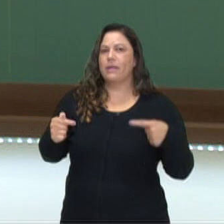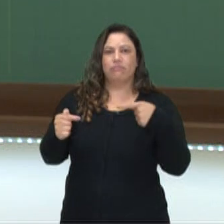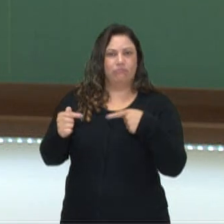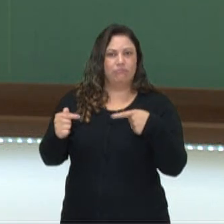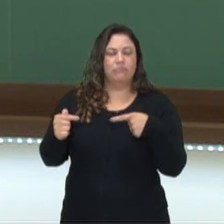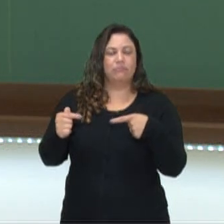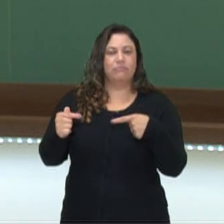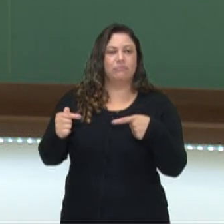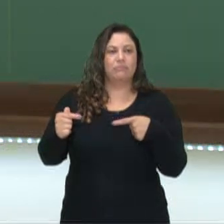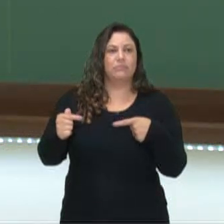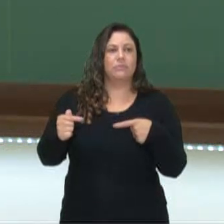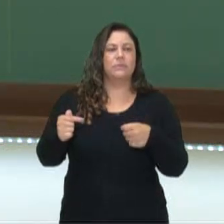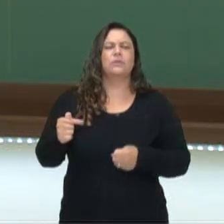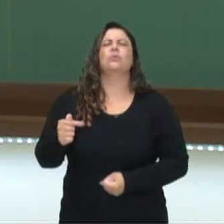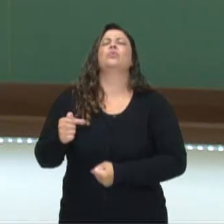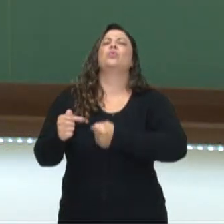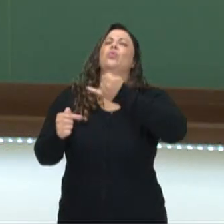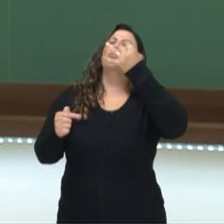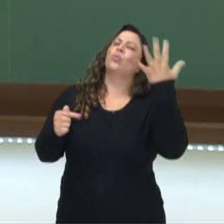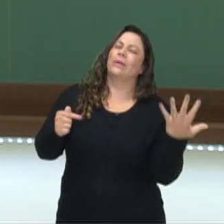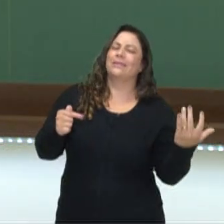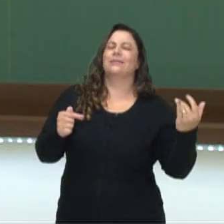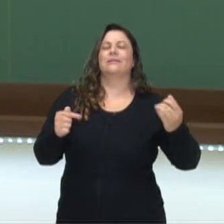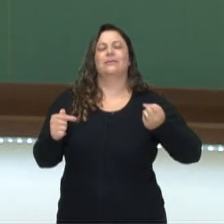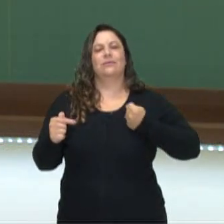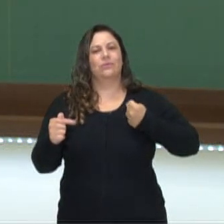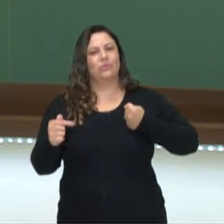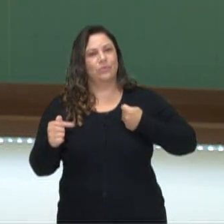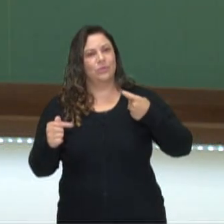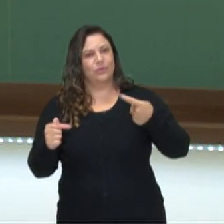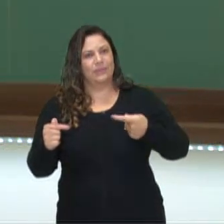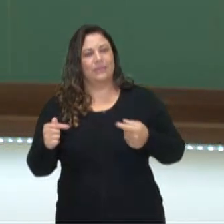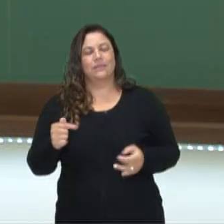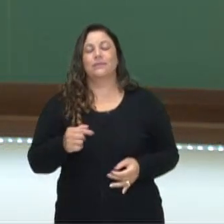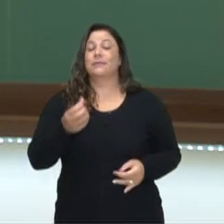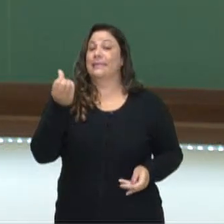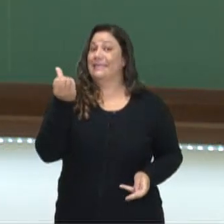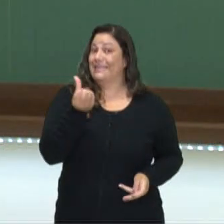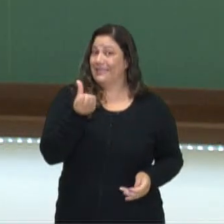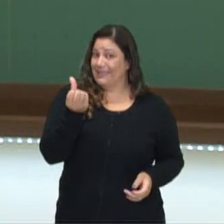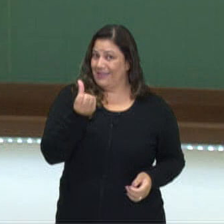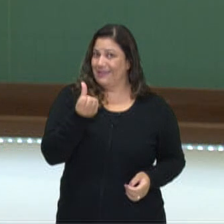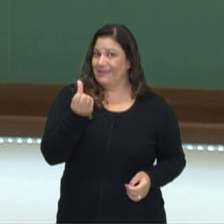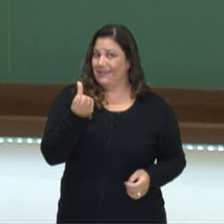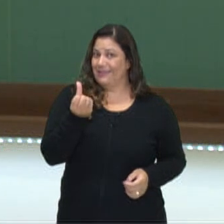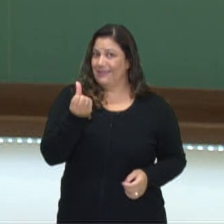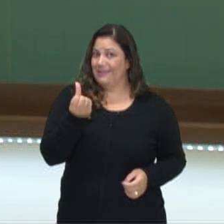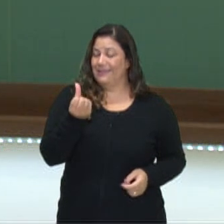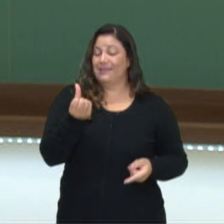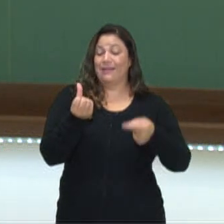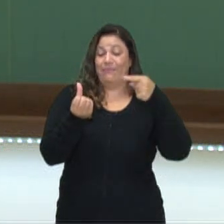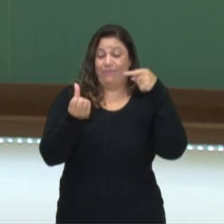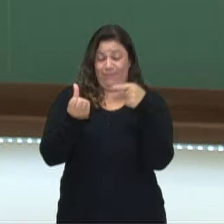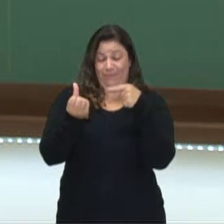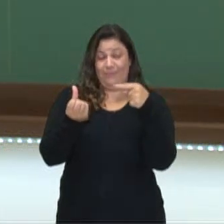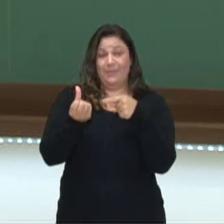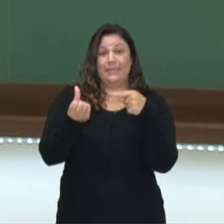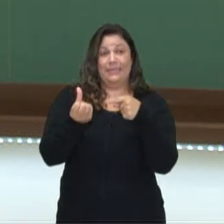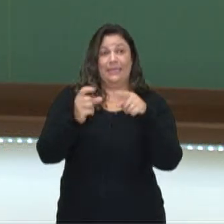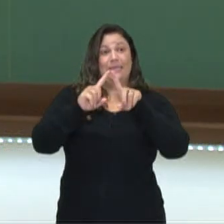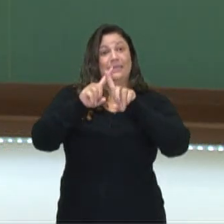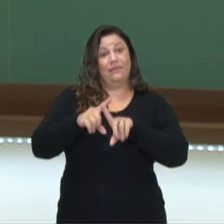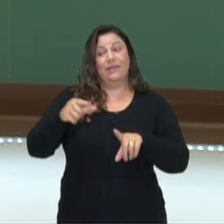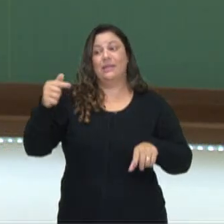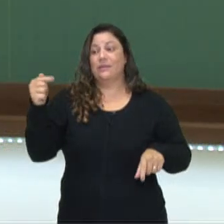7 vagas, 7 vagas, 7, 7, 7, ou seja, eu tenho quantas vezes o número 7 aqui? Tenho 6 vezes o número 7, mas esse 6 vezes o número 7